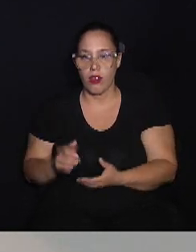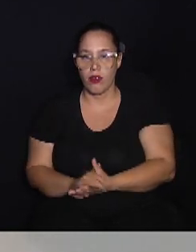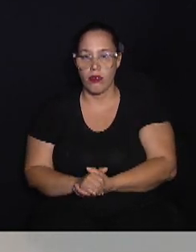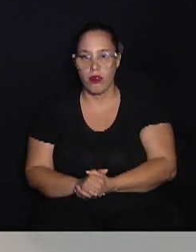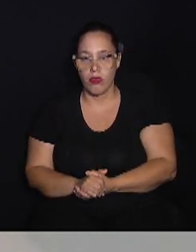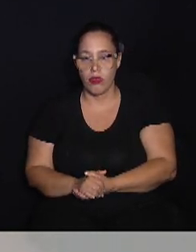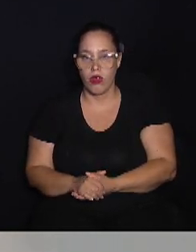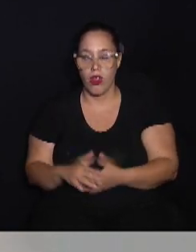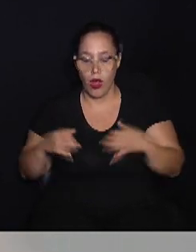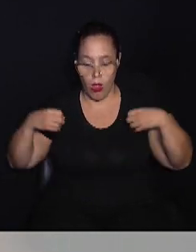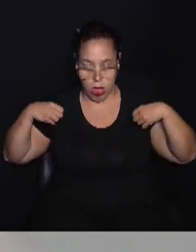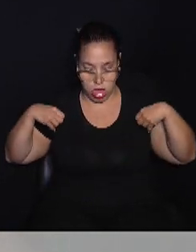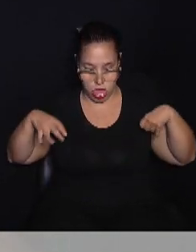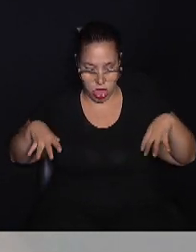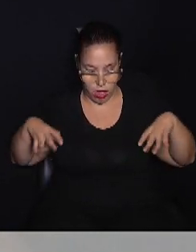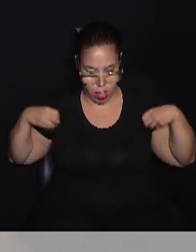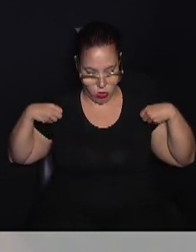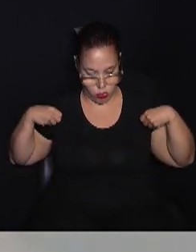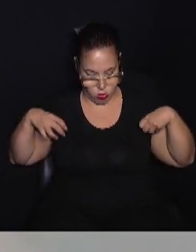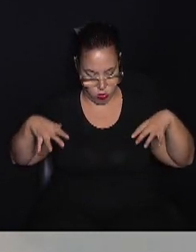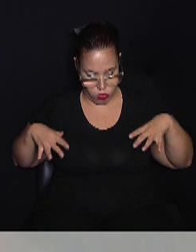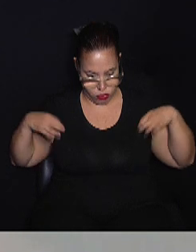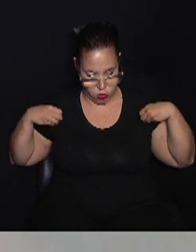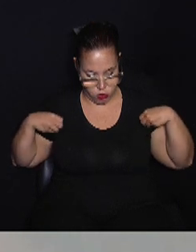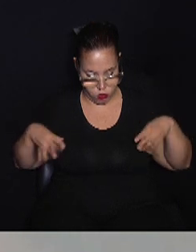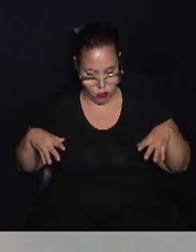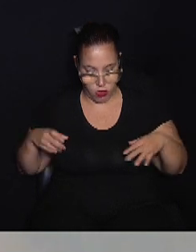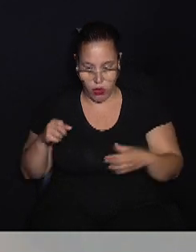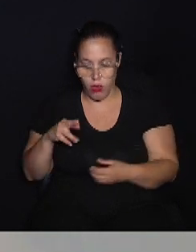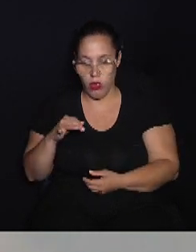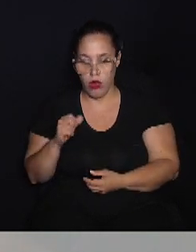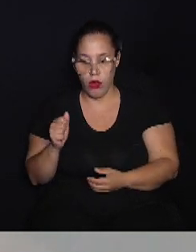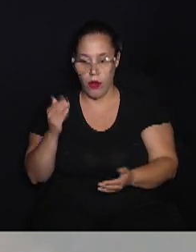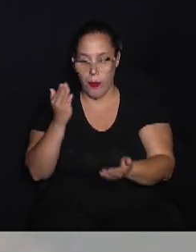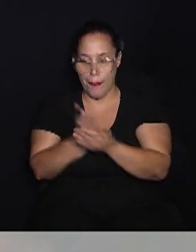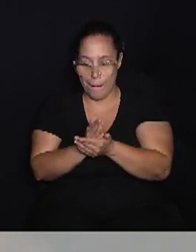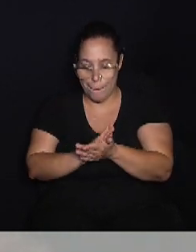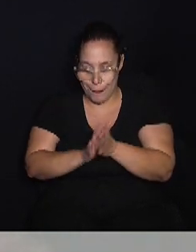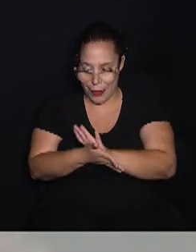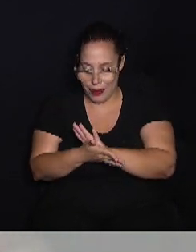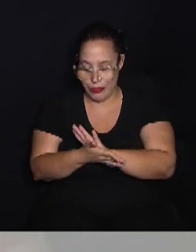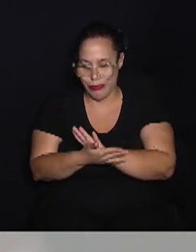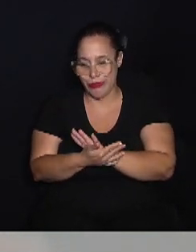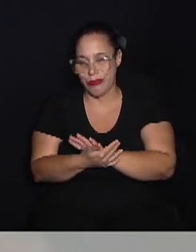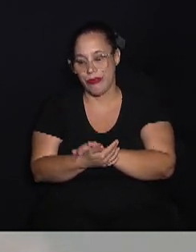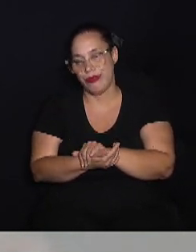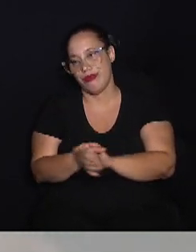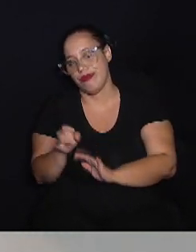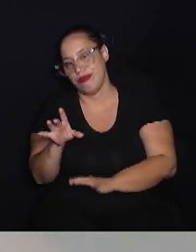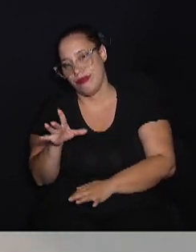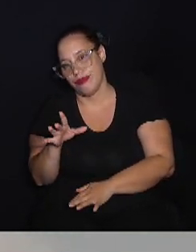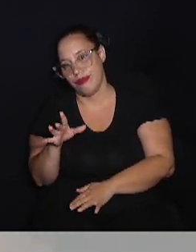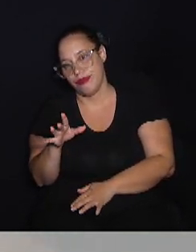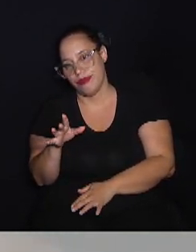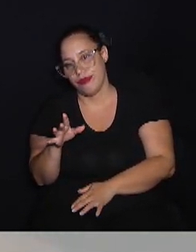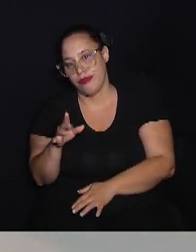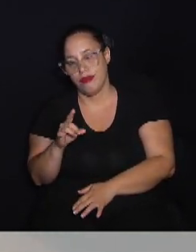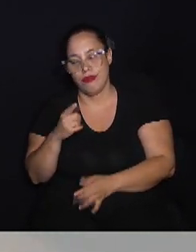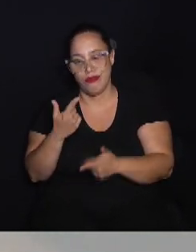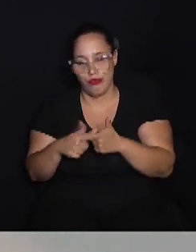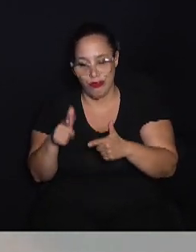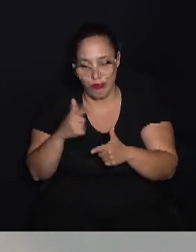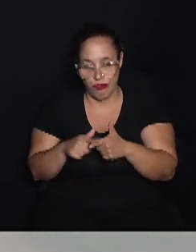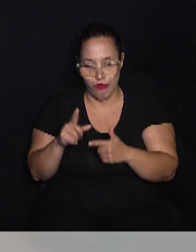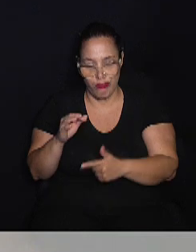de suor a glândula días elas funcionam o talco pode obstruir um pouquinho essa produção de só e acabar trazendo problemas